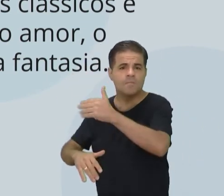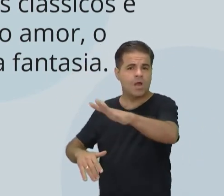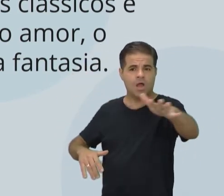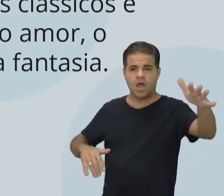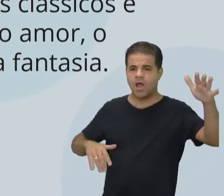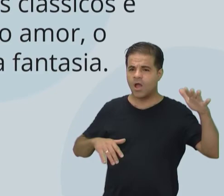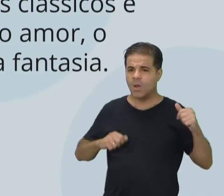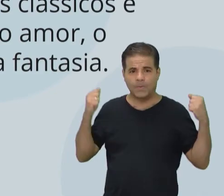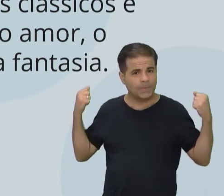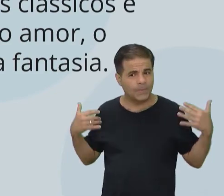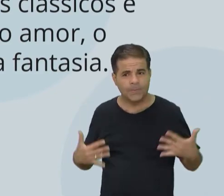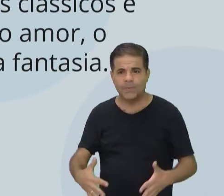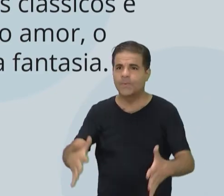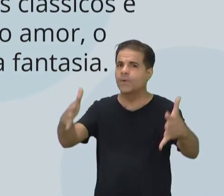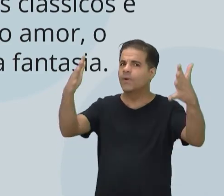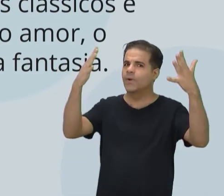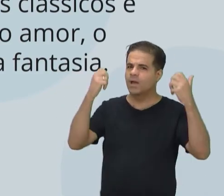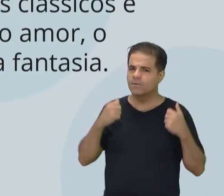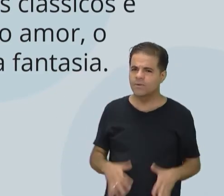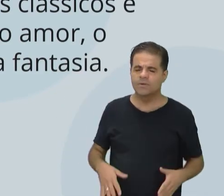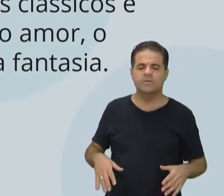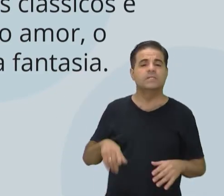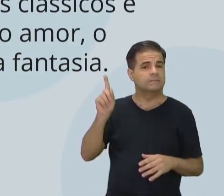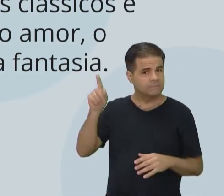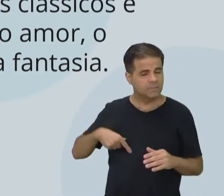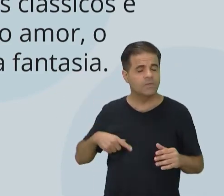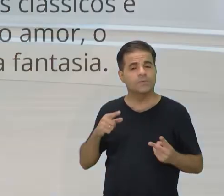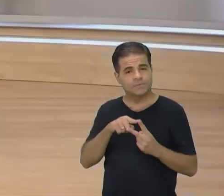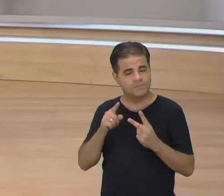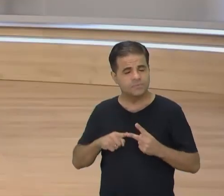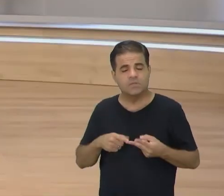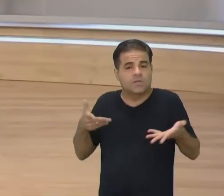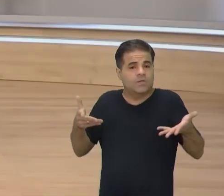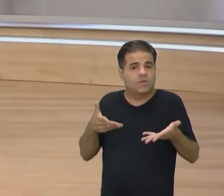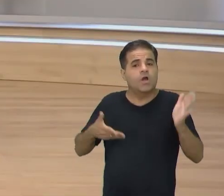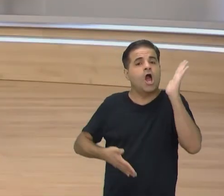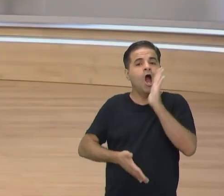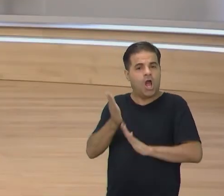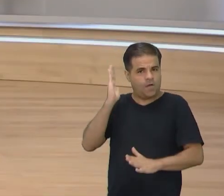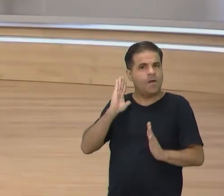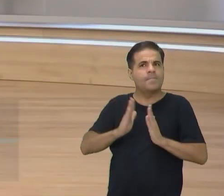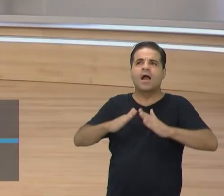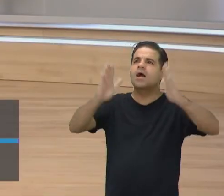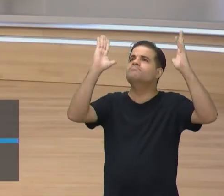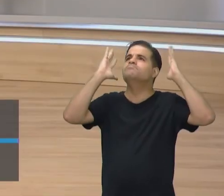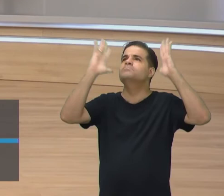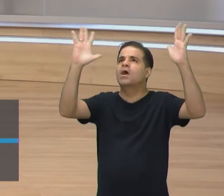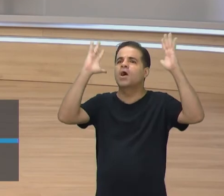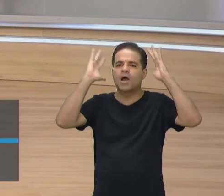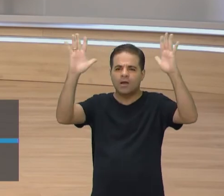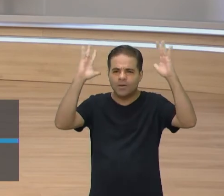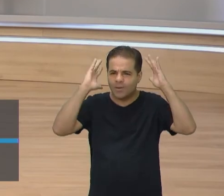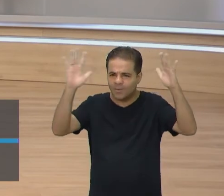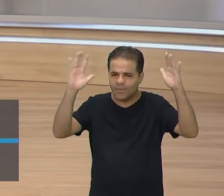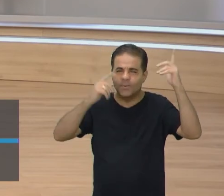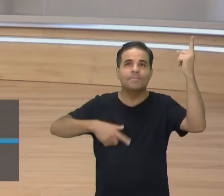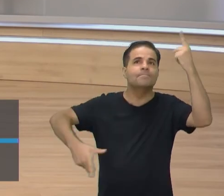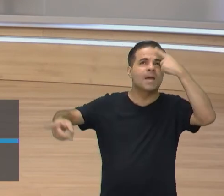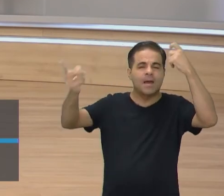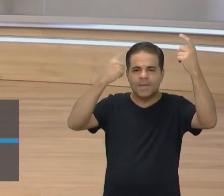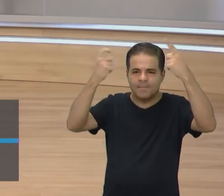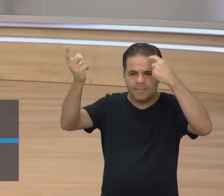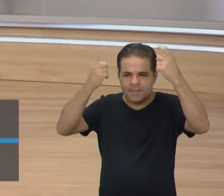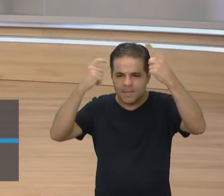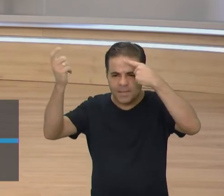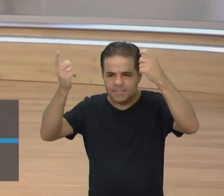aqui viajando. Viajando. Tem um outro dinossauro e tem esse agora. Nossa, e agora? Vou para casa. Olha, dá para vocês tirarem ideias agora